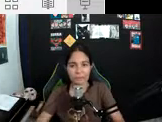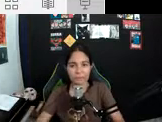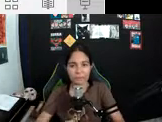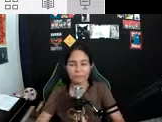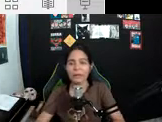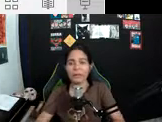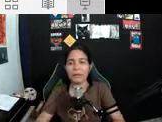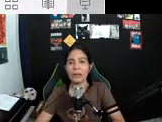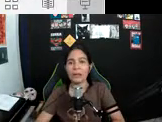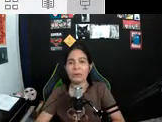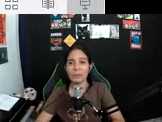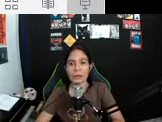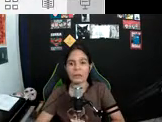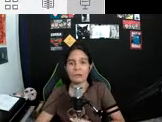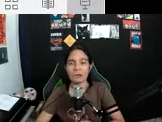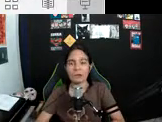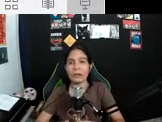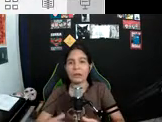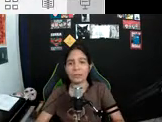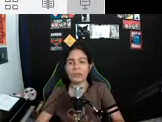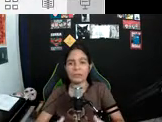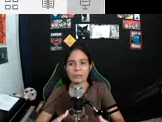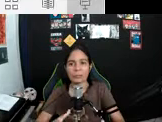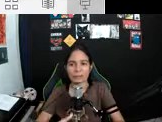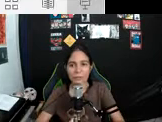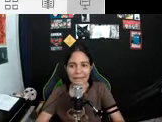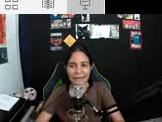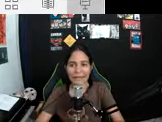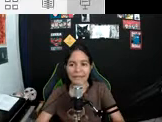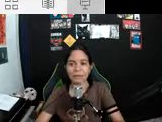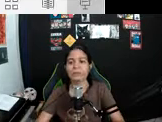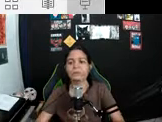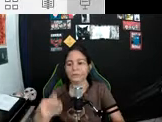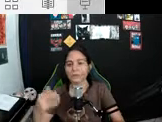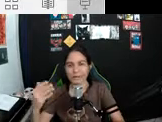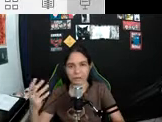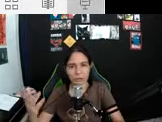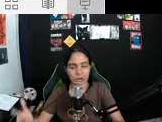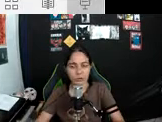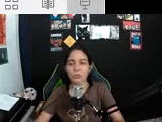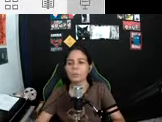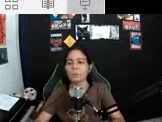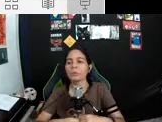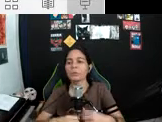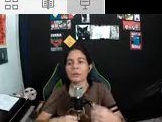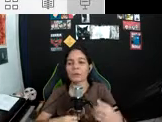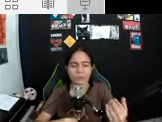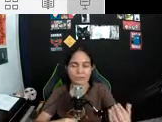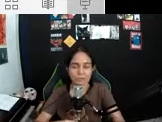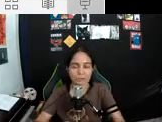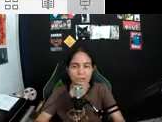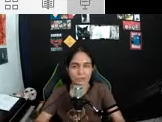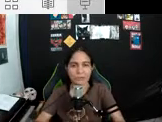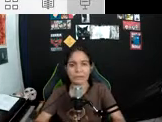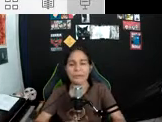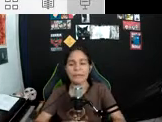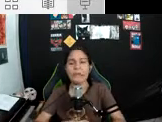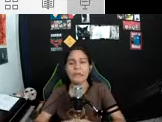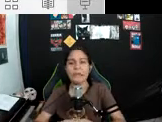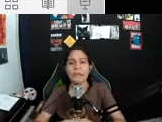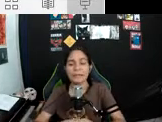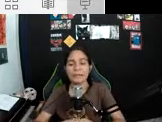com a equipe, né? Num caso de um aborto legal, caso de estupro, né? Um caso de risco